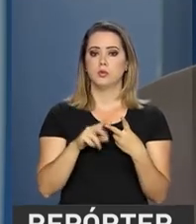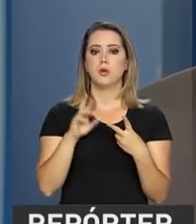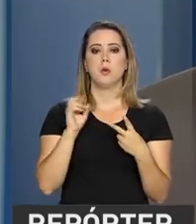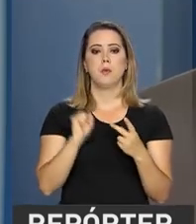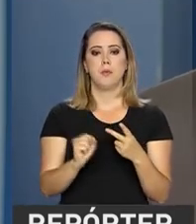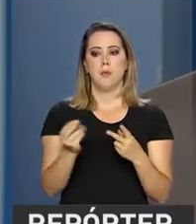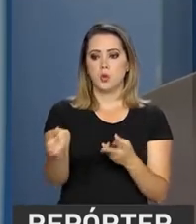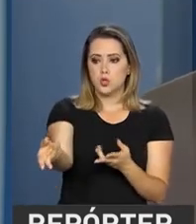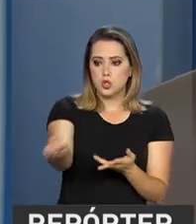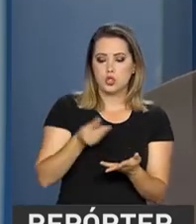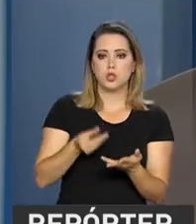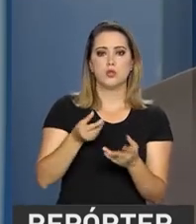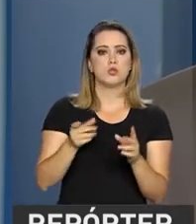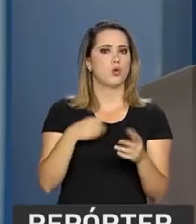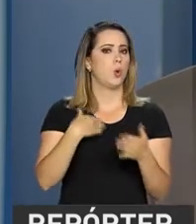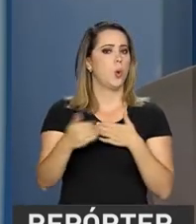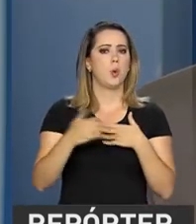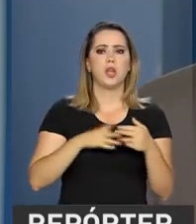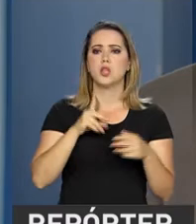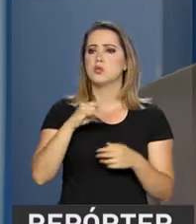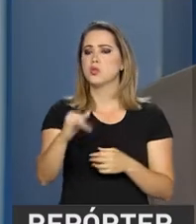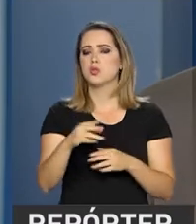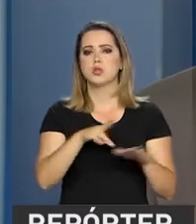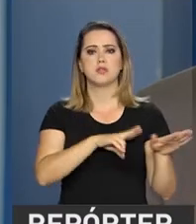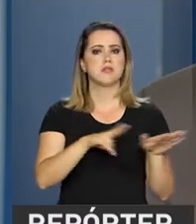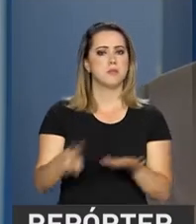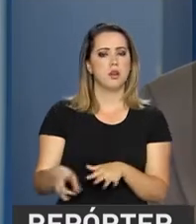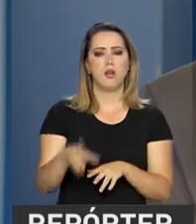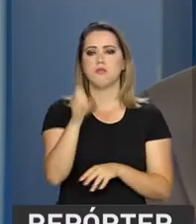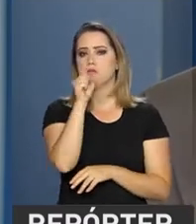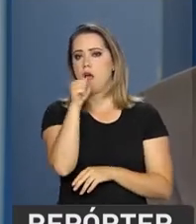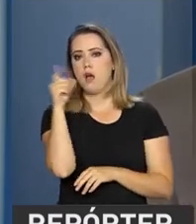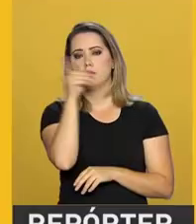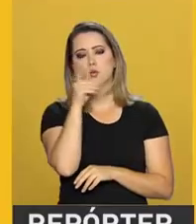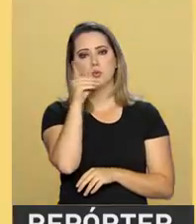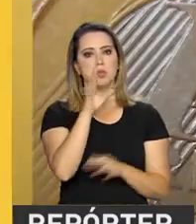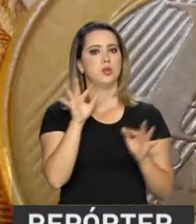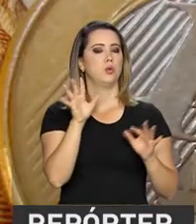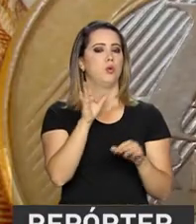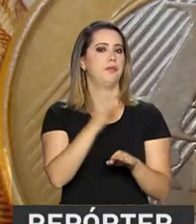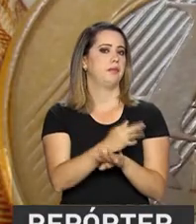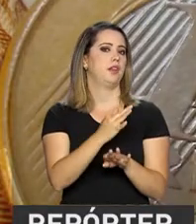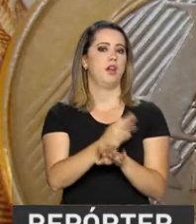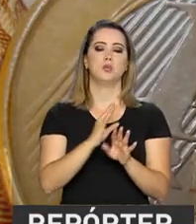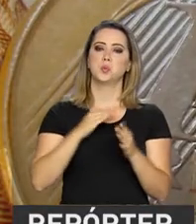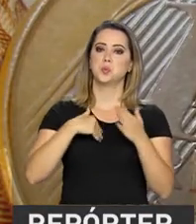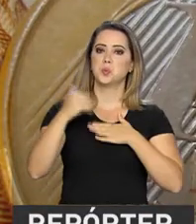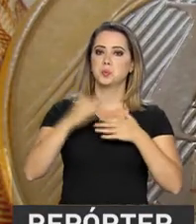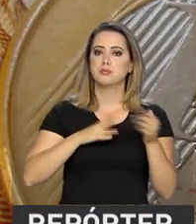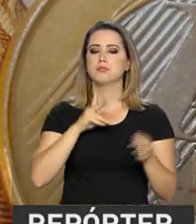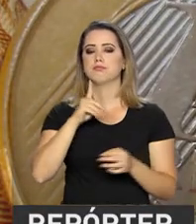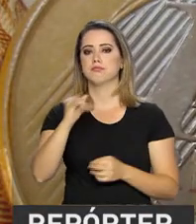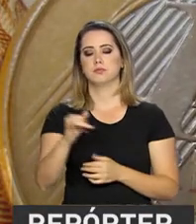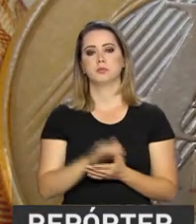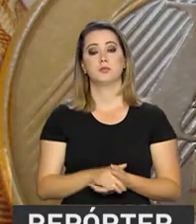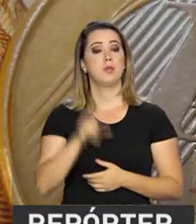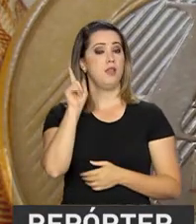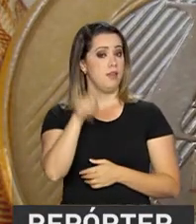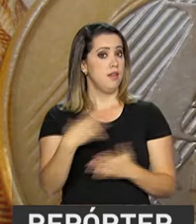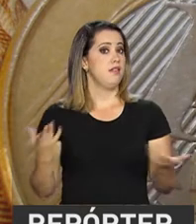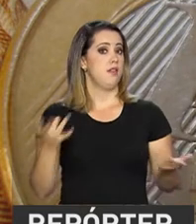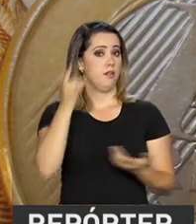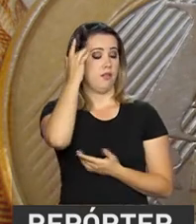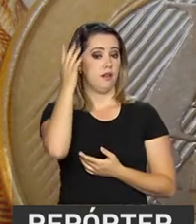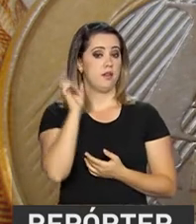pode resgatar a investir em qualquer dia da semana no final de semana e no feriado em investir no tesouro direto é muito fácil basta